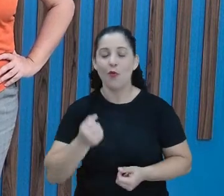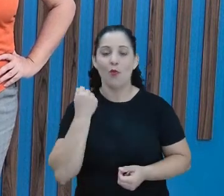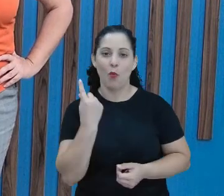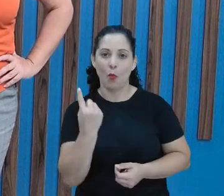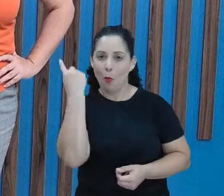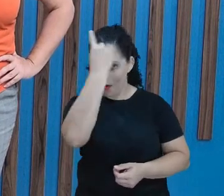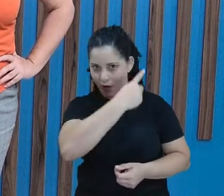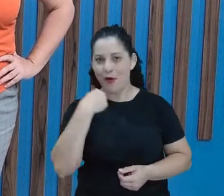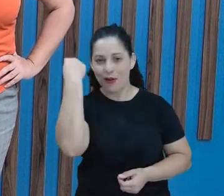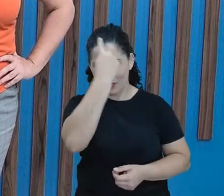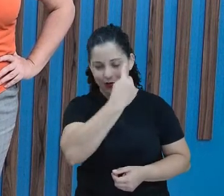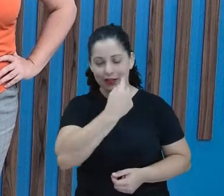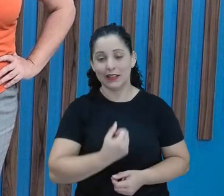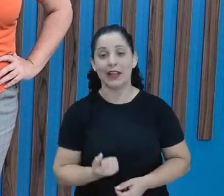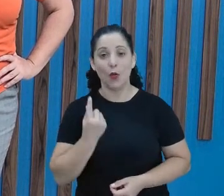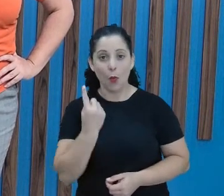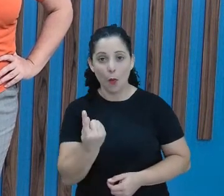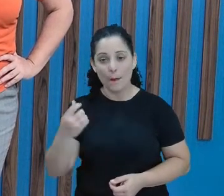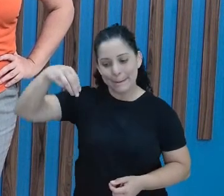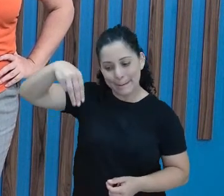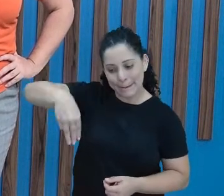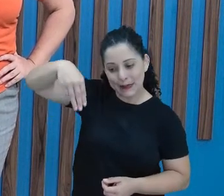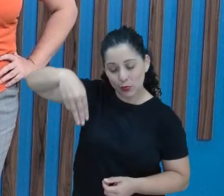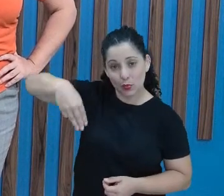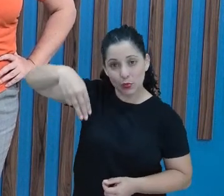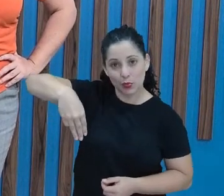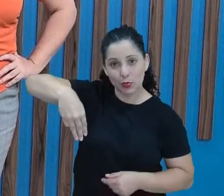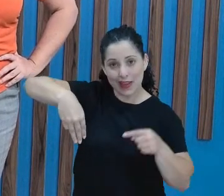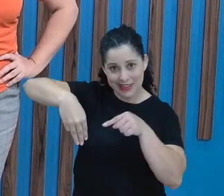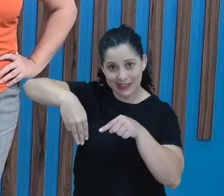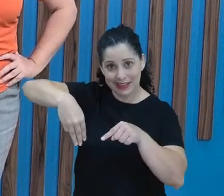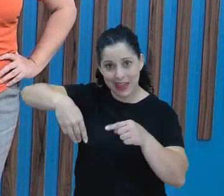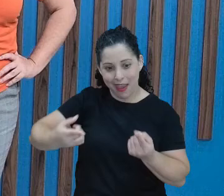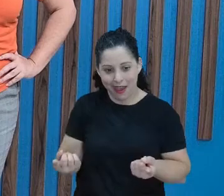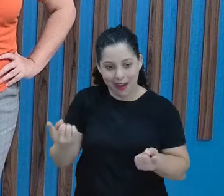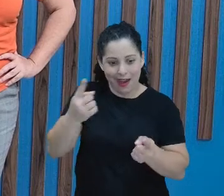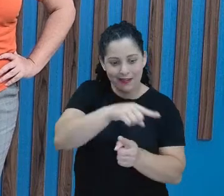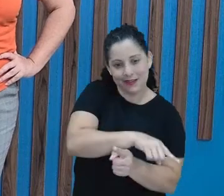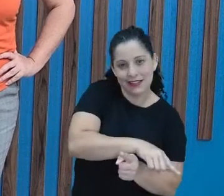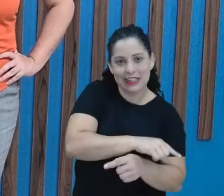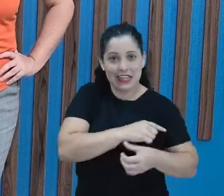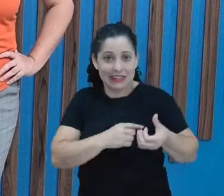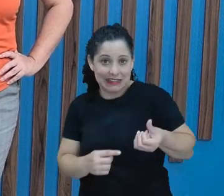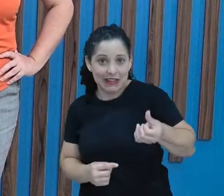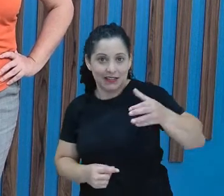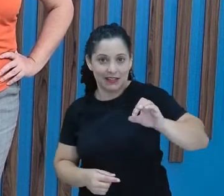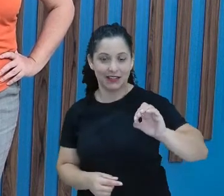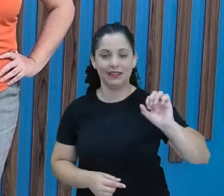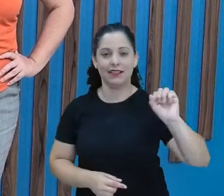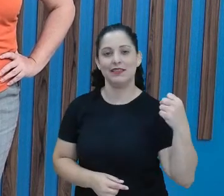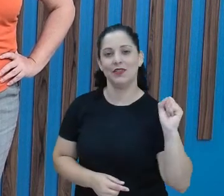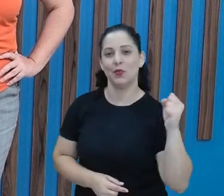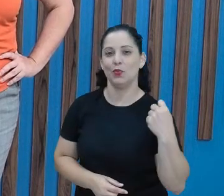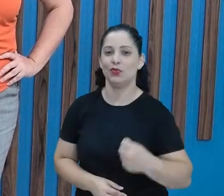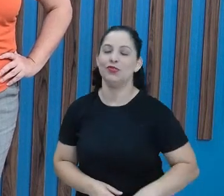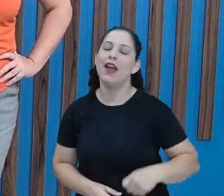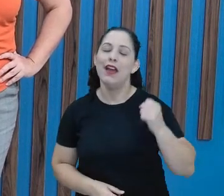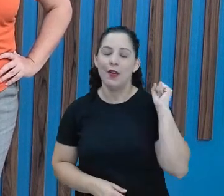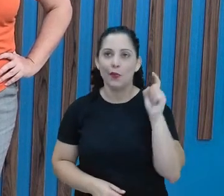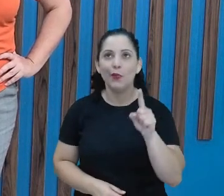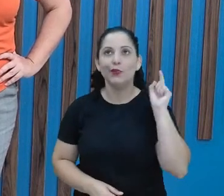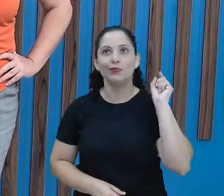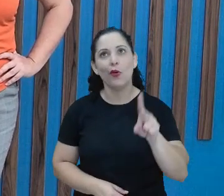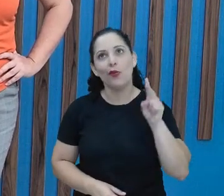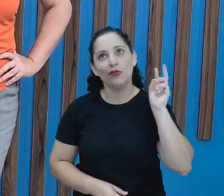minuto é igual a 60 segundos. Se você for contar aí, 1, 2, 3,